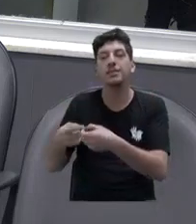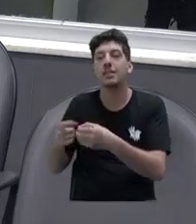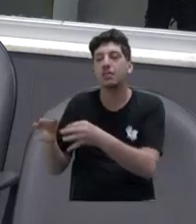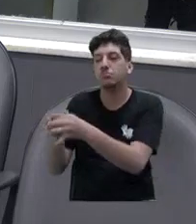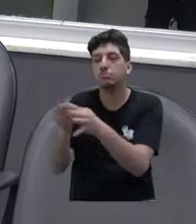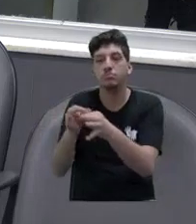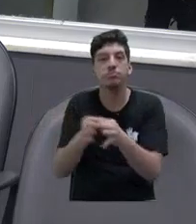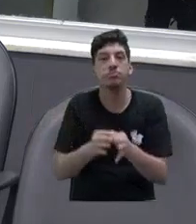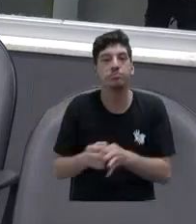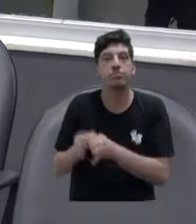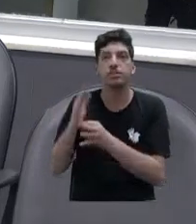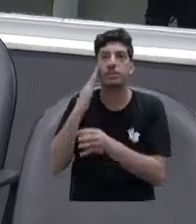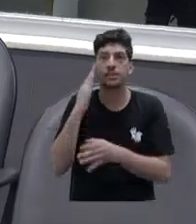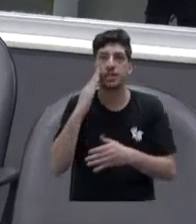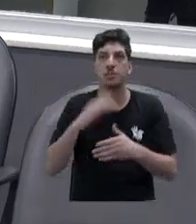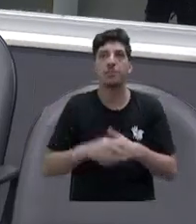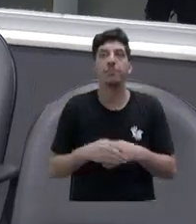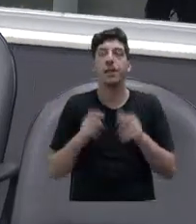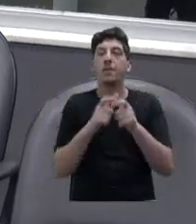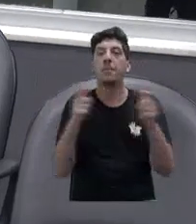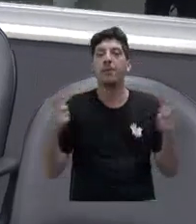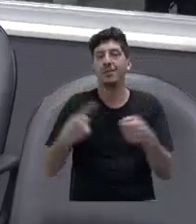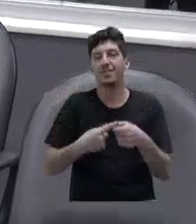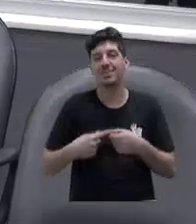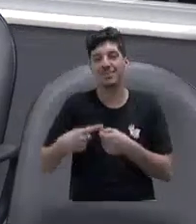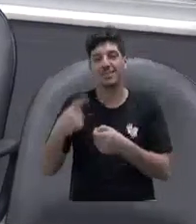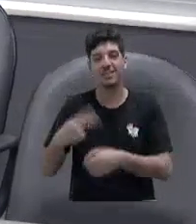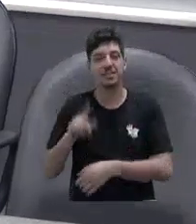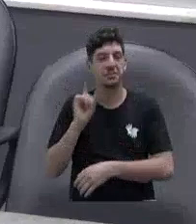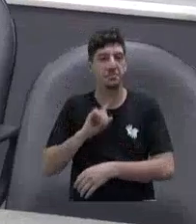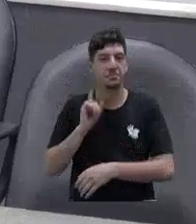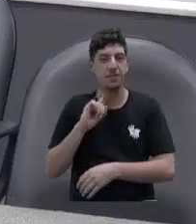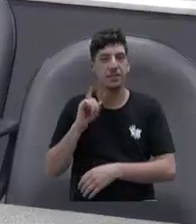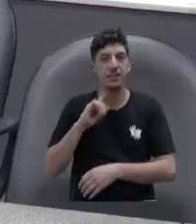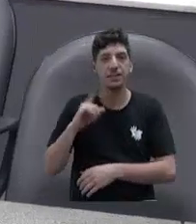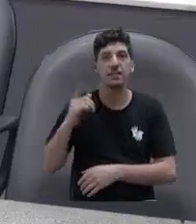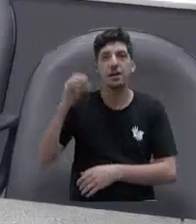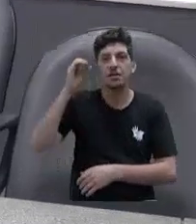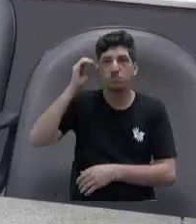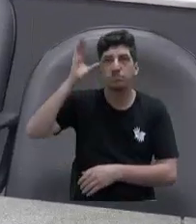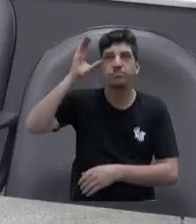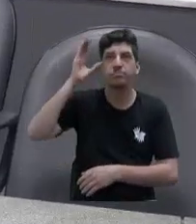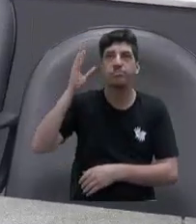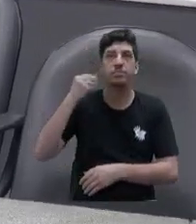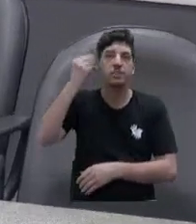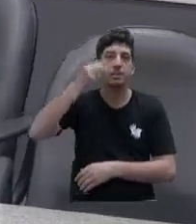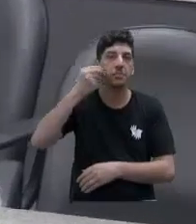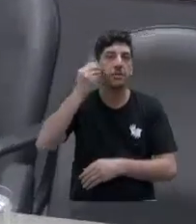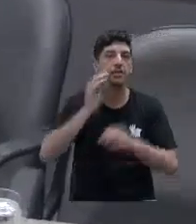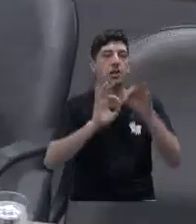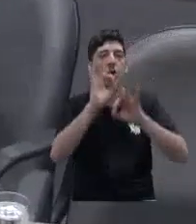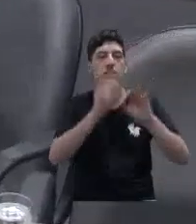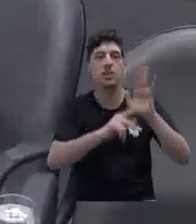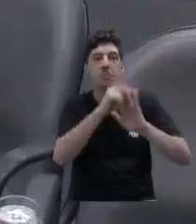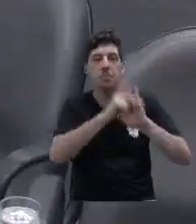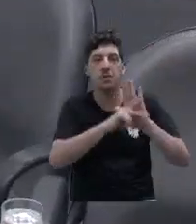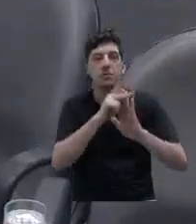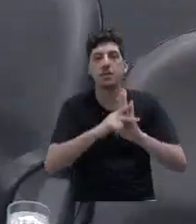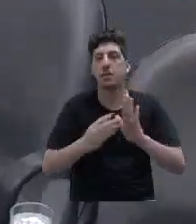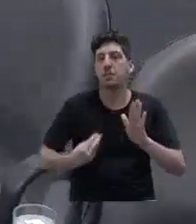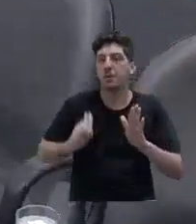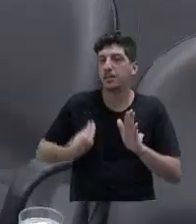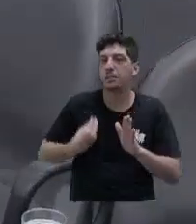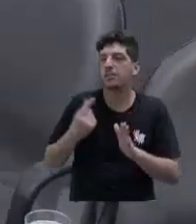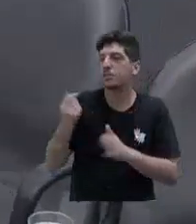Minas Gerais, toda a questão do saber da elaboração de projetos, participação em captação